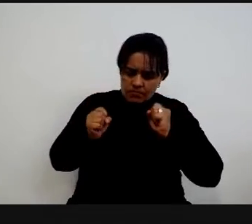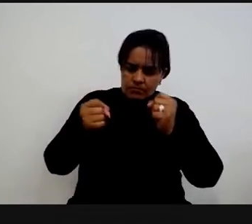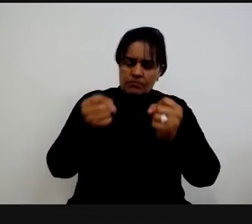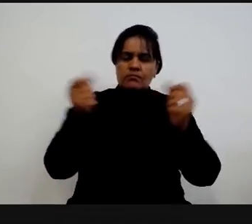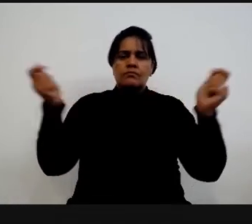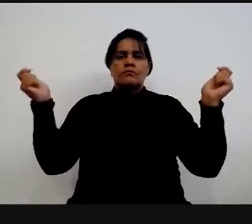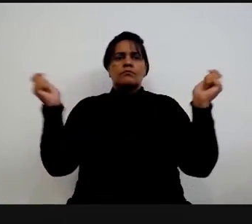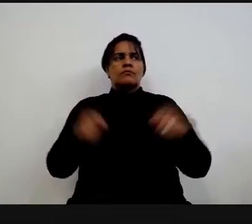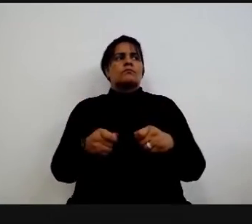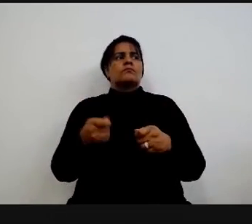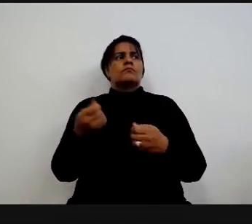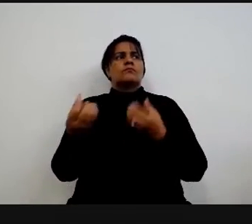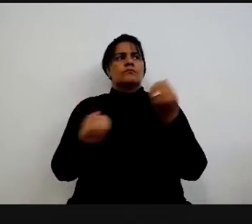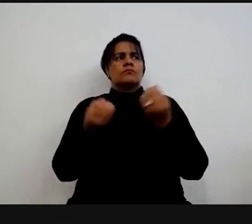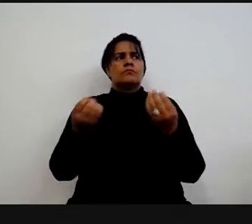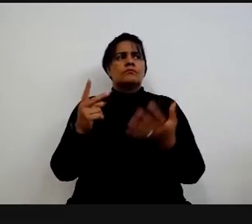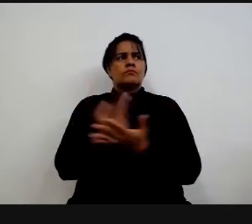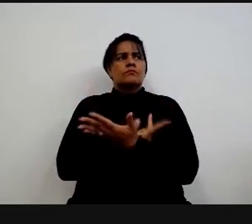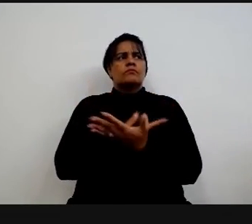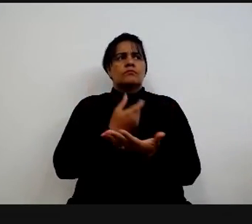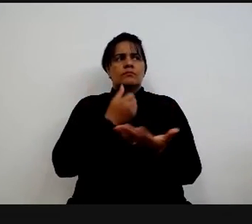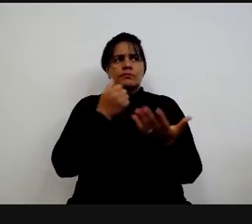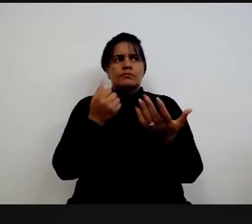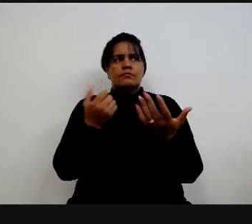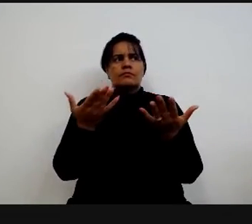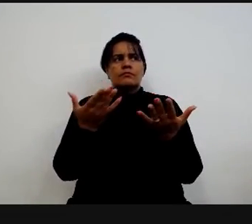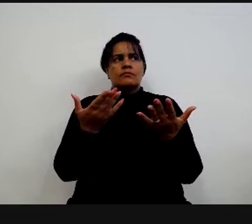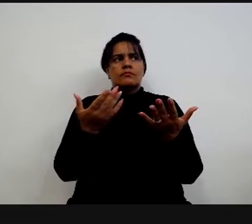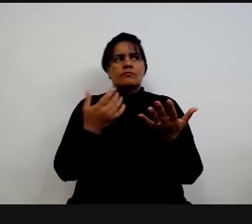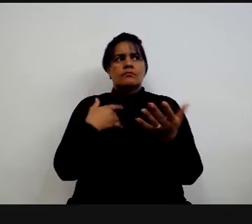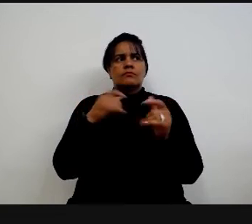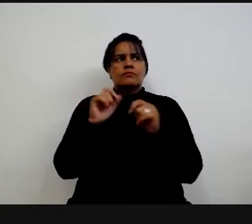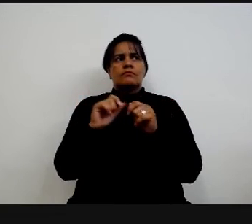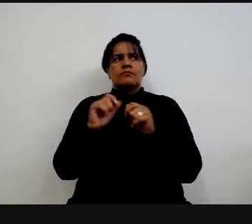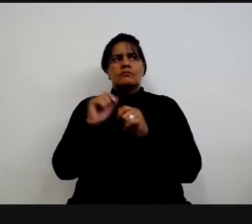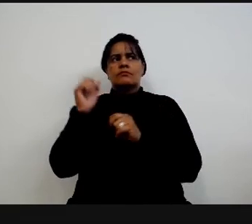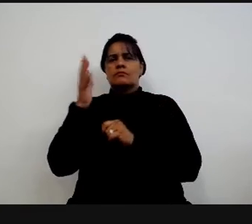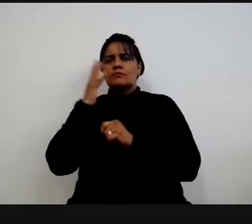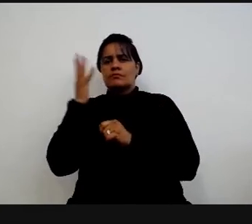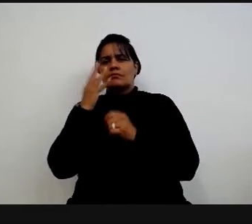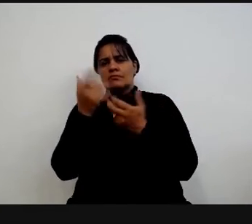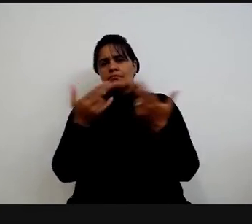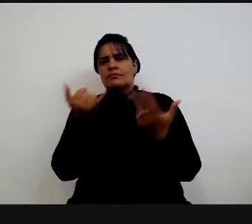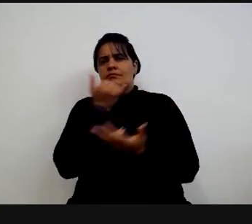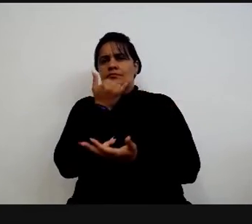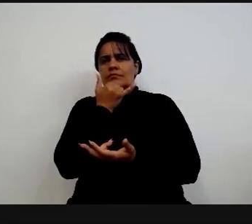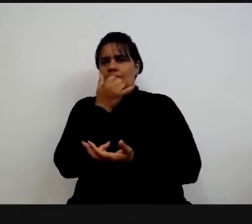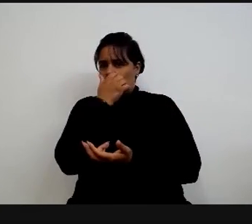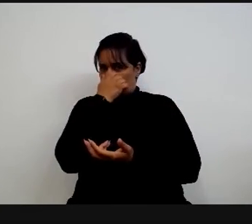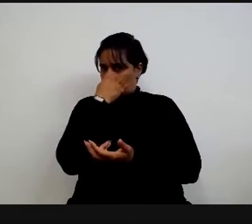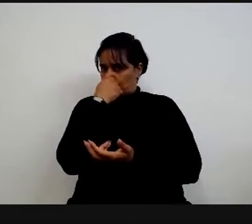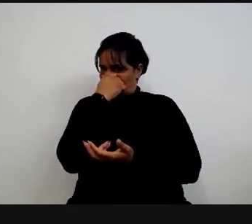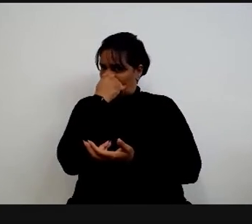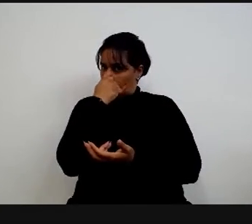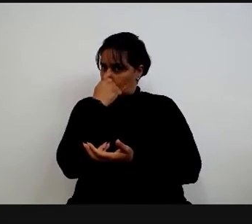tal, porventura, venha a acontecer. Desculpa o discurso, mas eu faço discursos parlamentares, então...